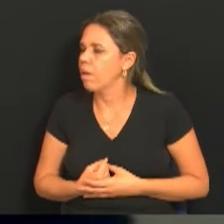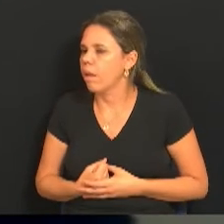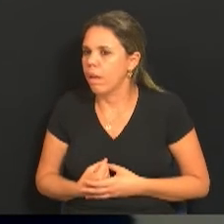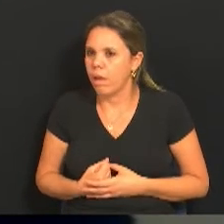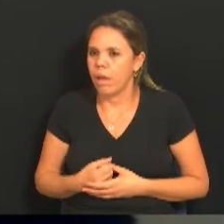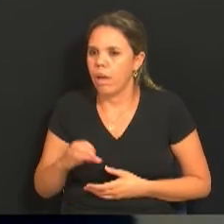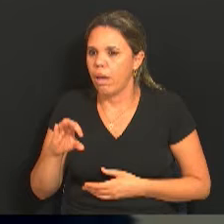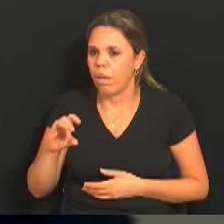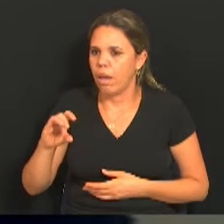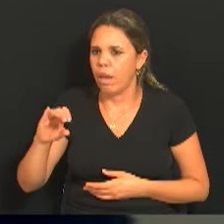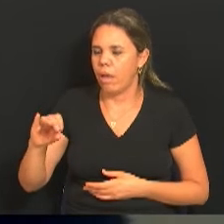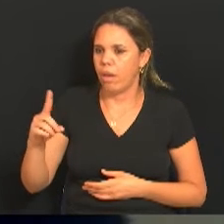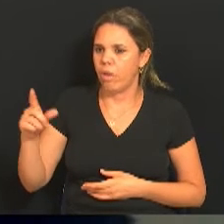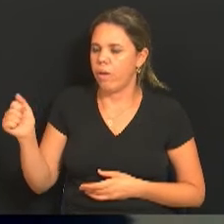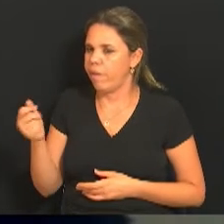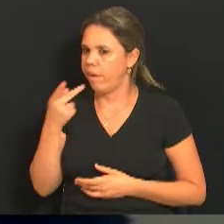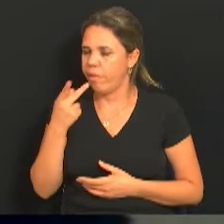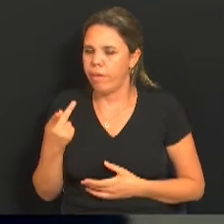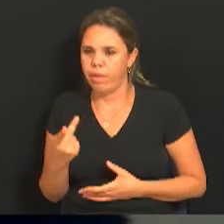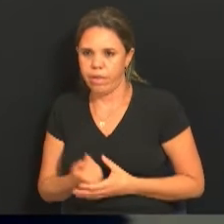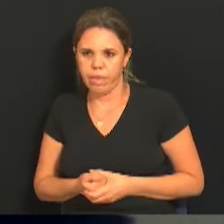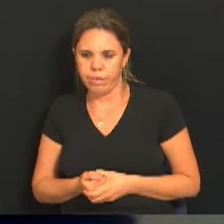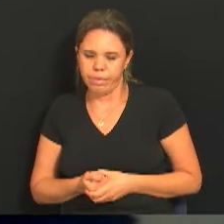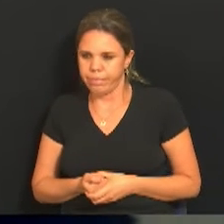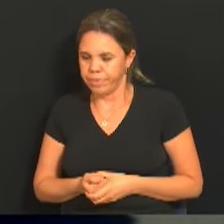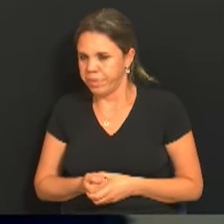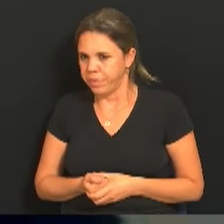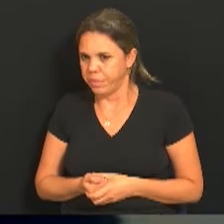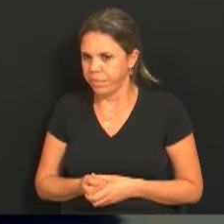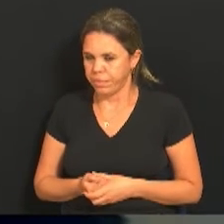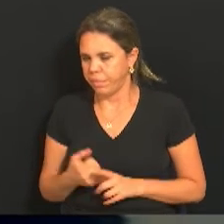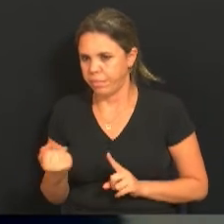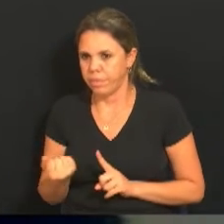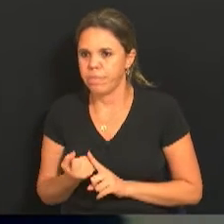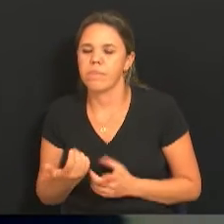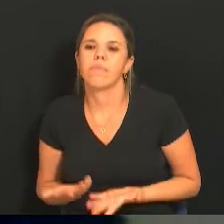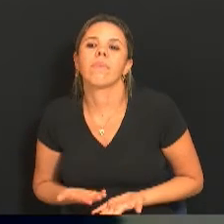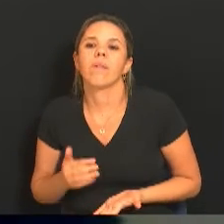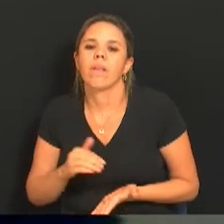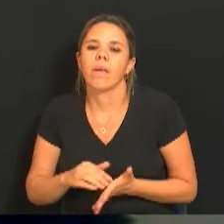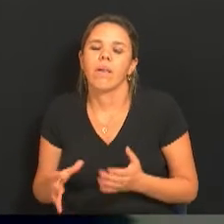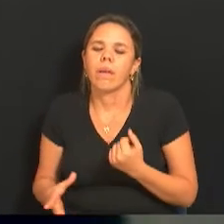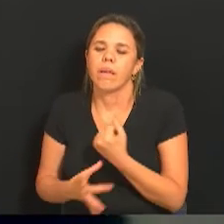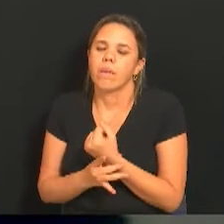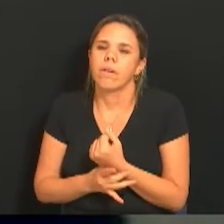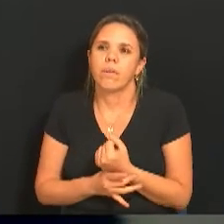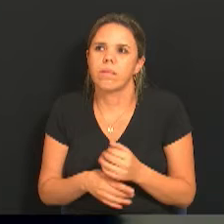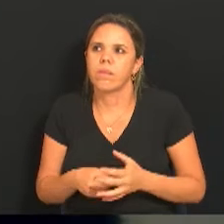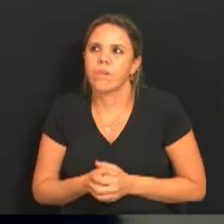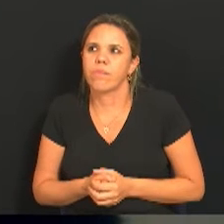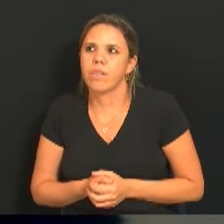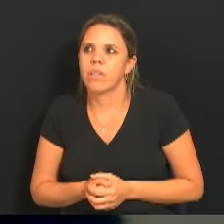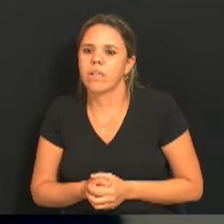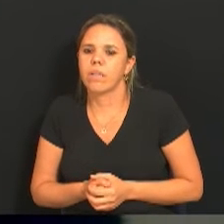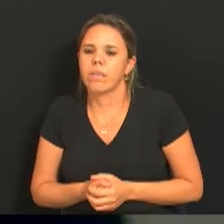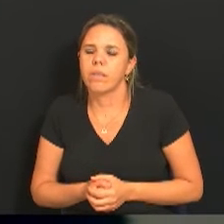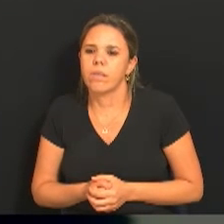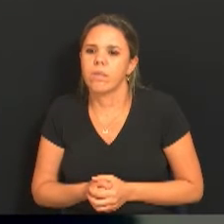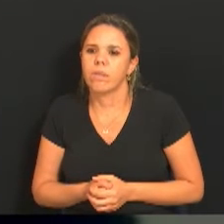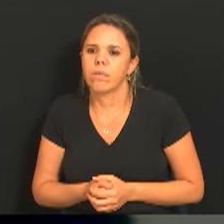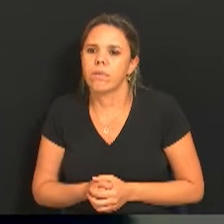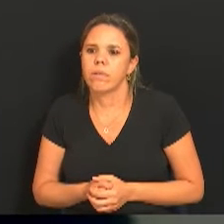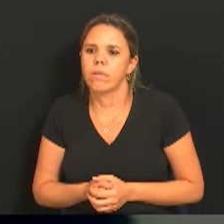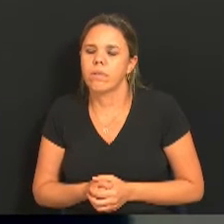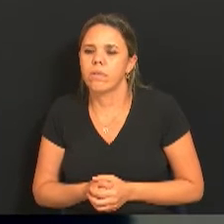colocou, nesse mesmo convite, nesse caso a gente recebeu da Secretaria de Assistência e da Secretaria de Segurança Pública também, mas a gente também não recebe convite